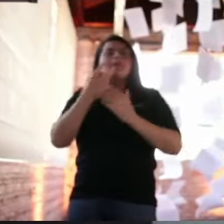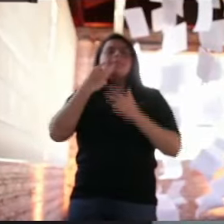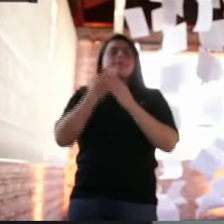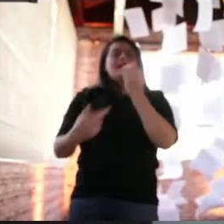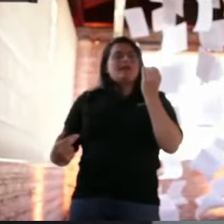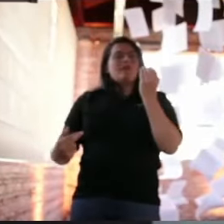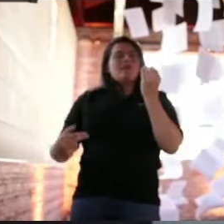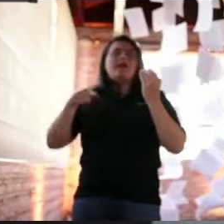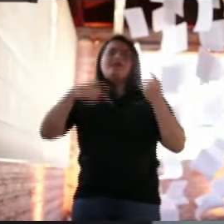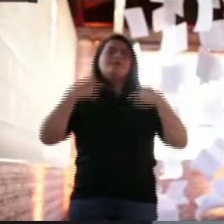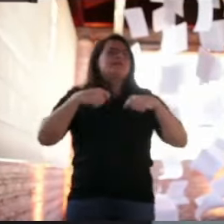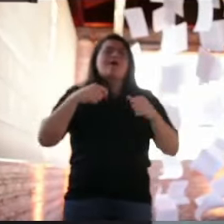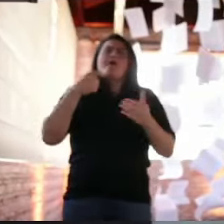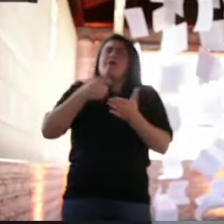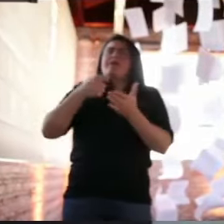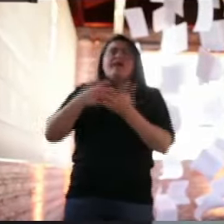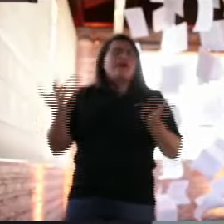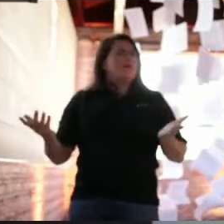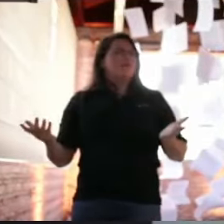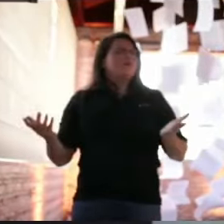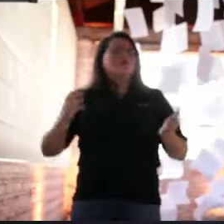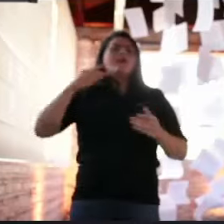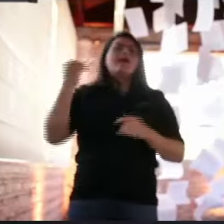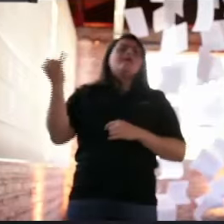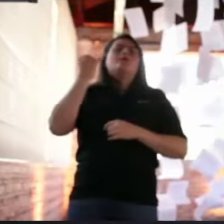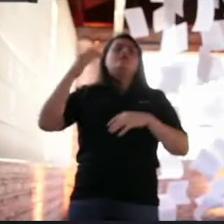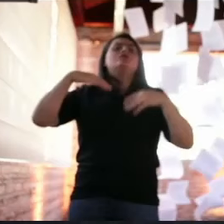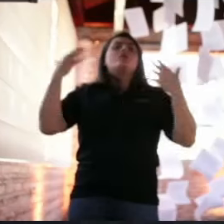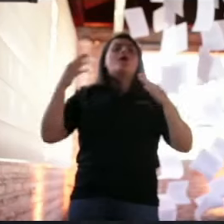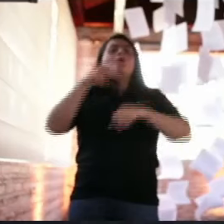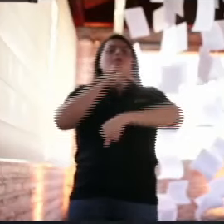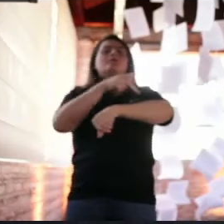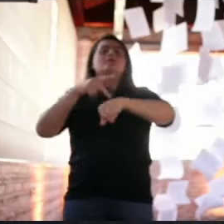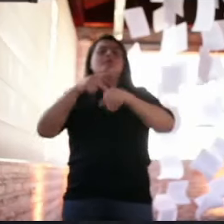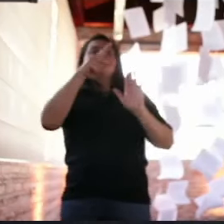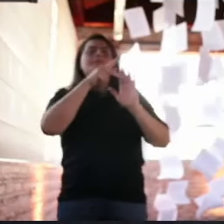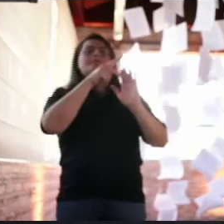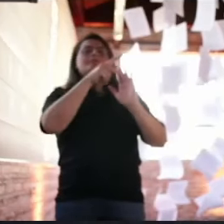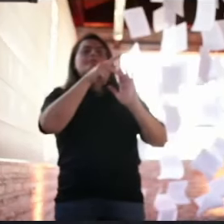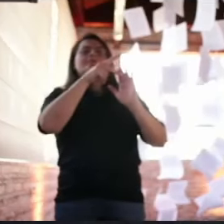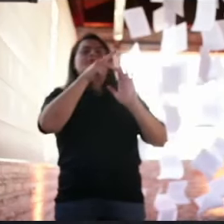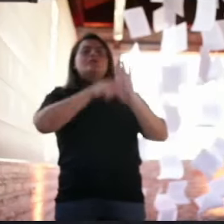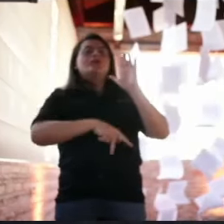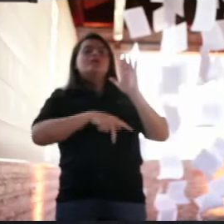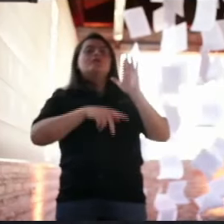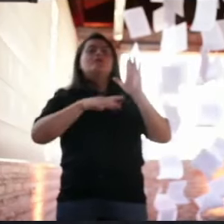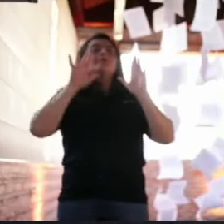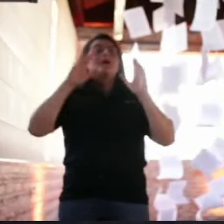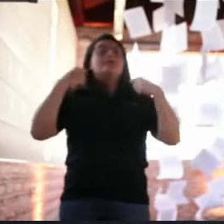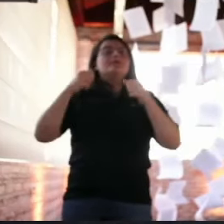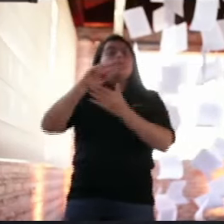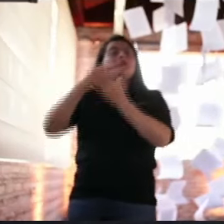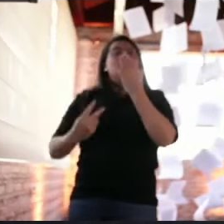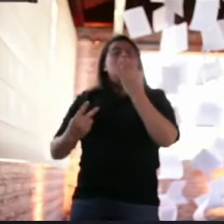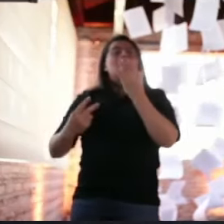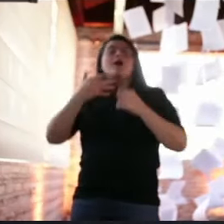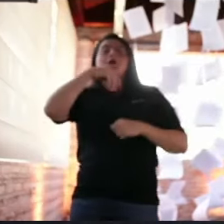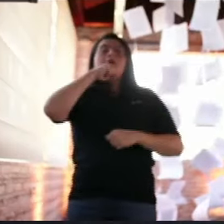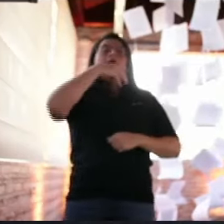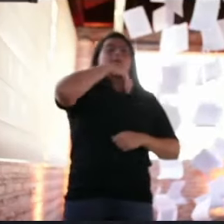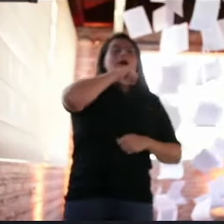Claro que ele tem que estar na escola importa qual que é o projeto pedagógico da escola mas tem que ser bilíngue como isso vai se matando